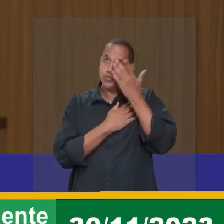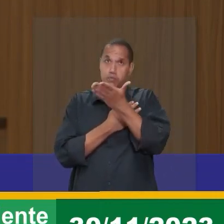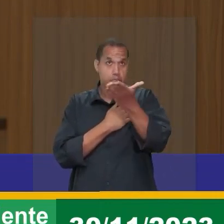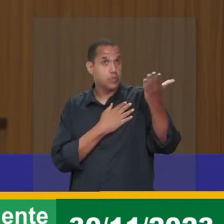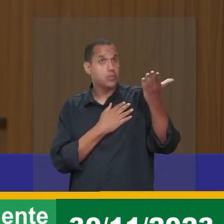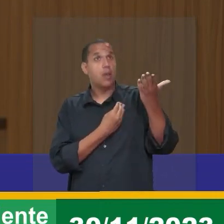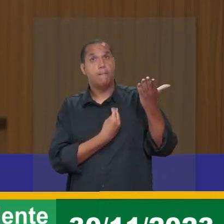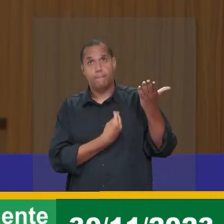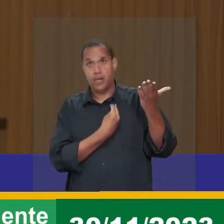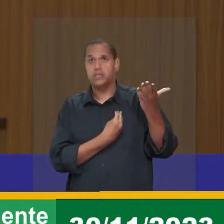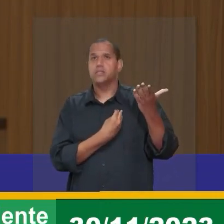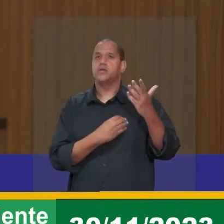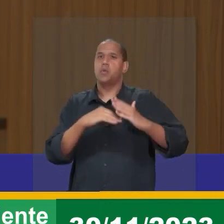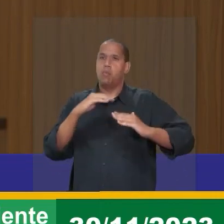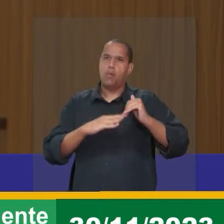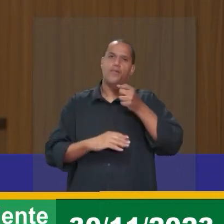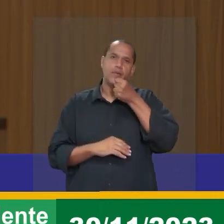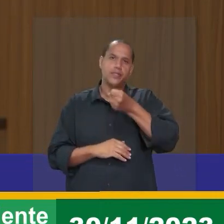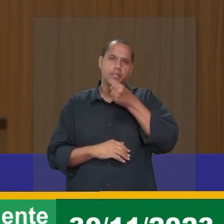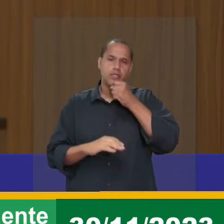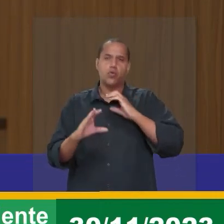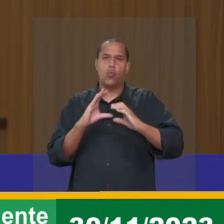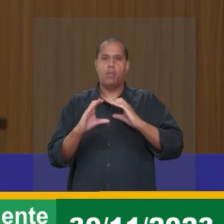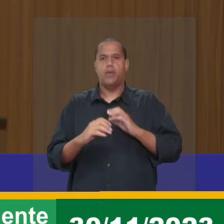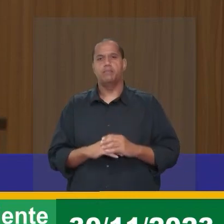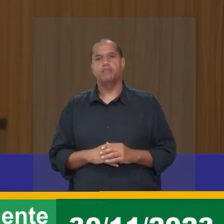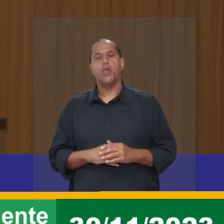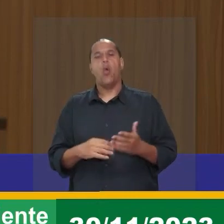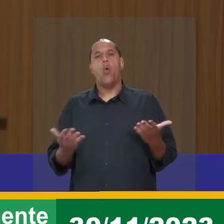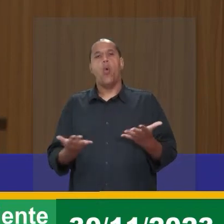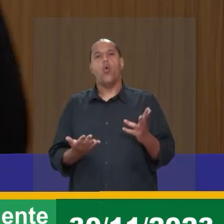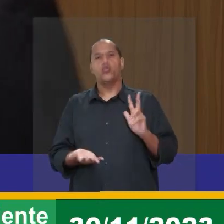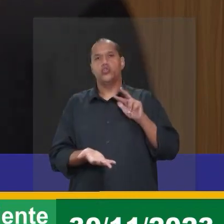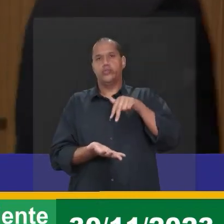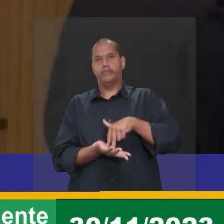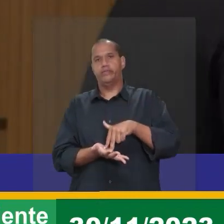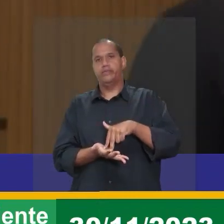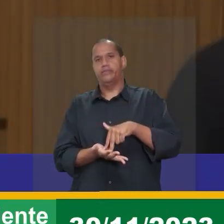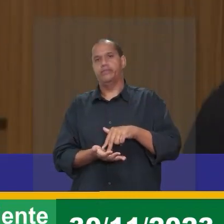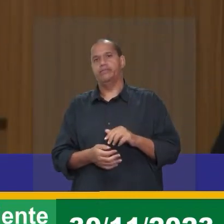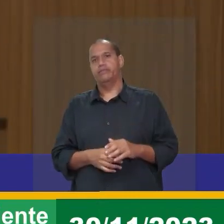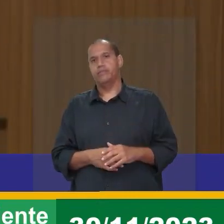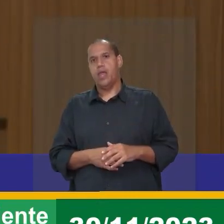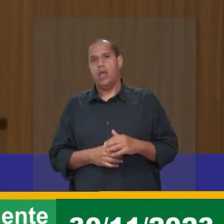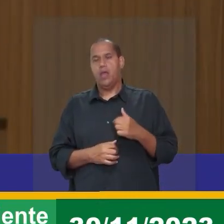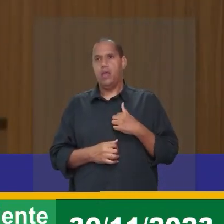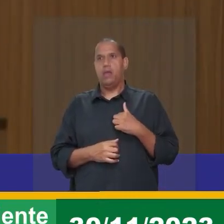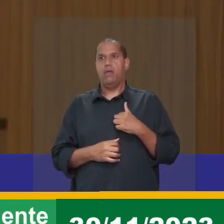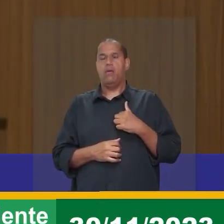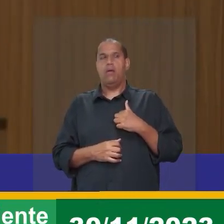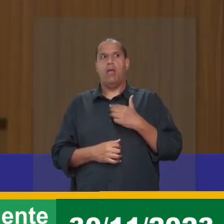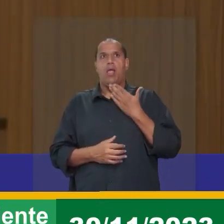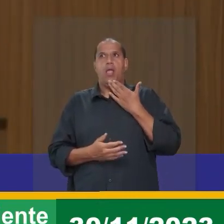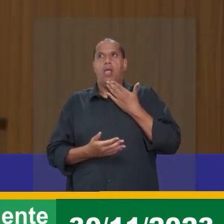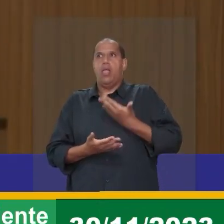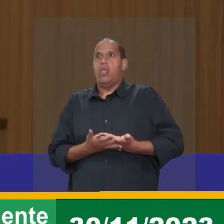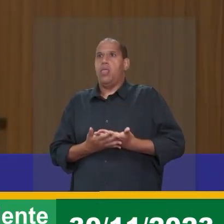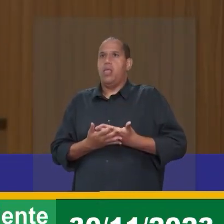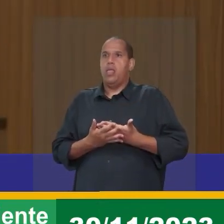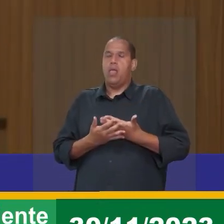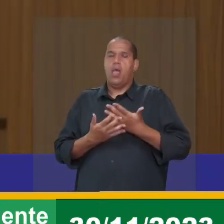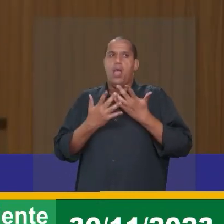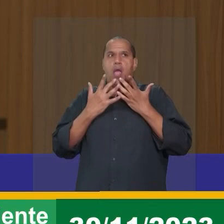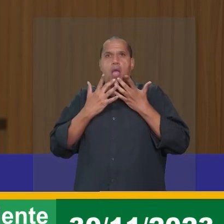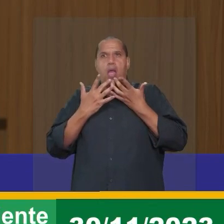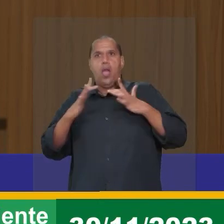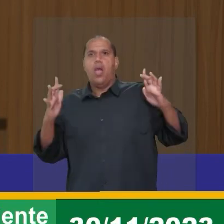foram ameaçados Hoje é um dia em que sub A Tribuna está recido Para Não Dizer assustado porém subo